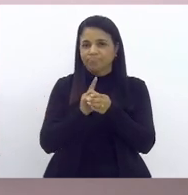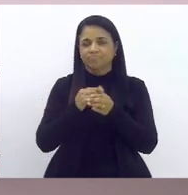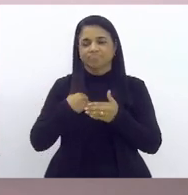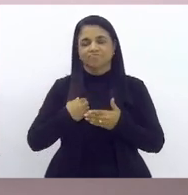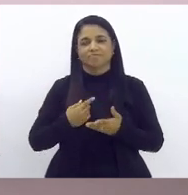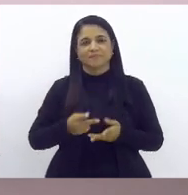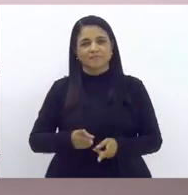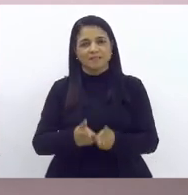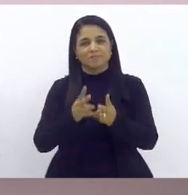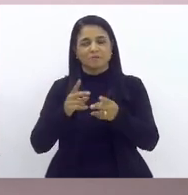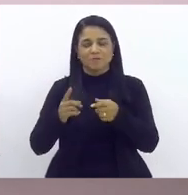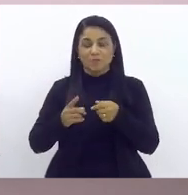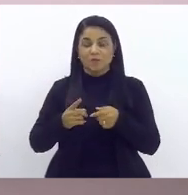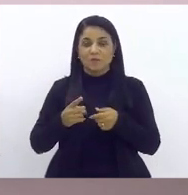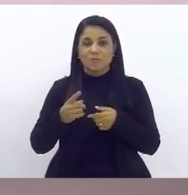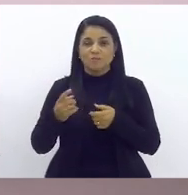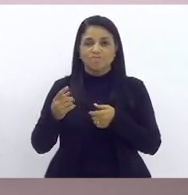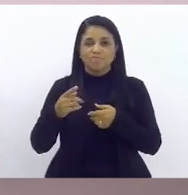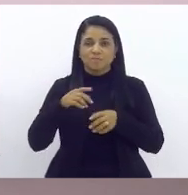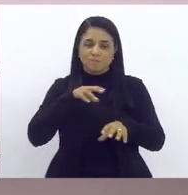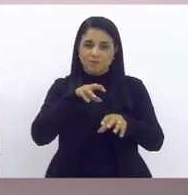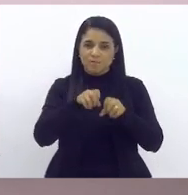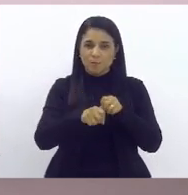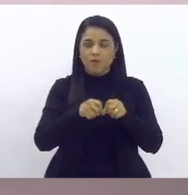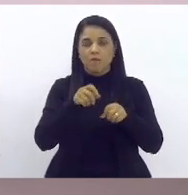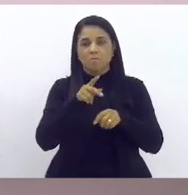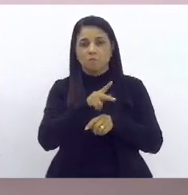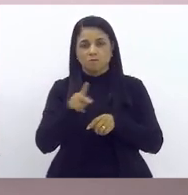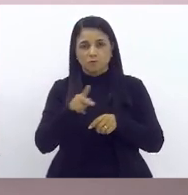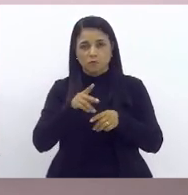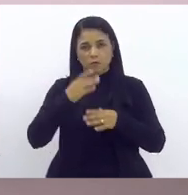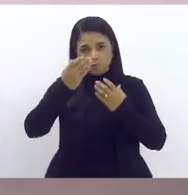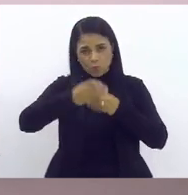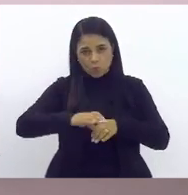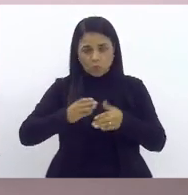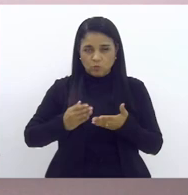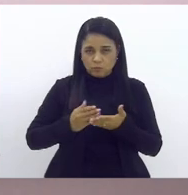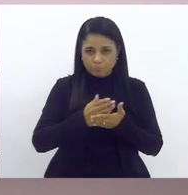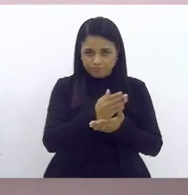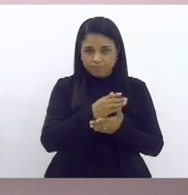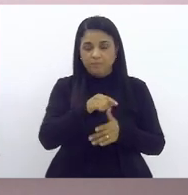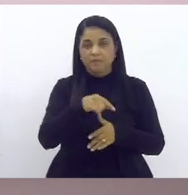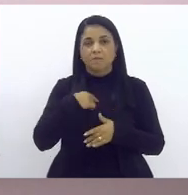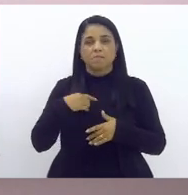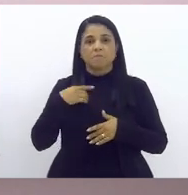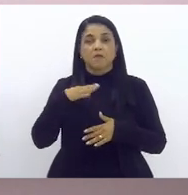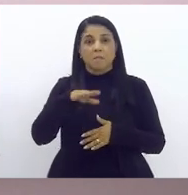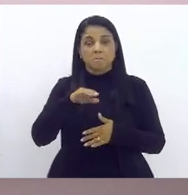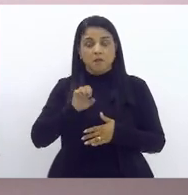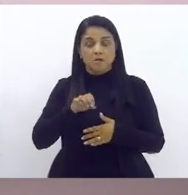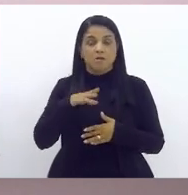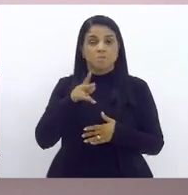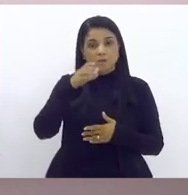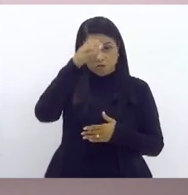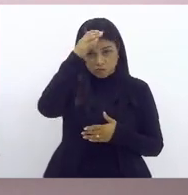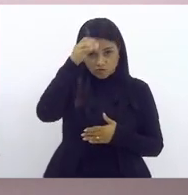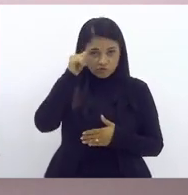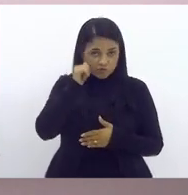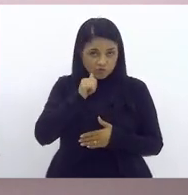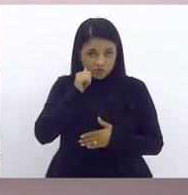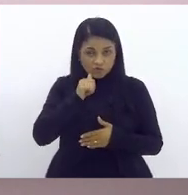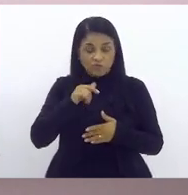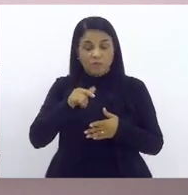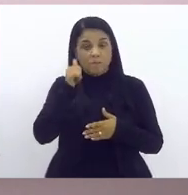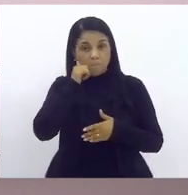desde quando entrei como professora. E me lembro da luta incansável da minha mãe e minha tia, professoras, que vinham,